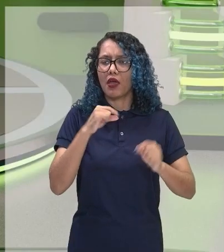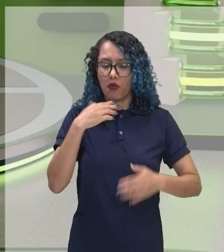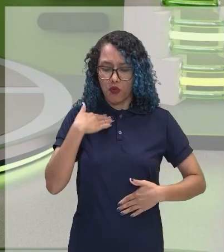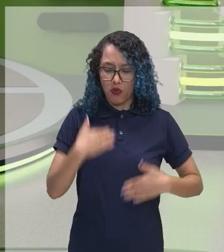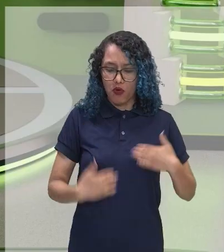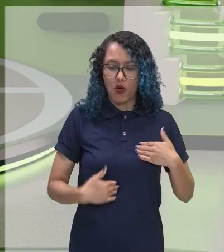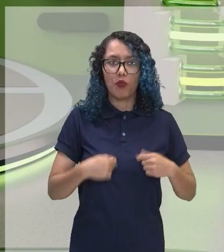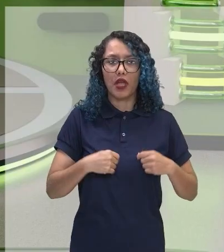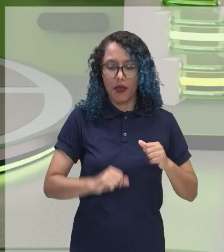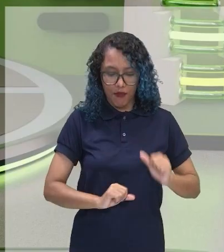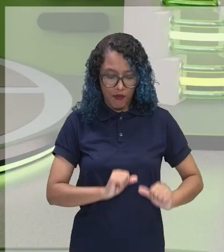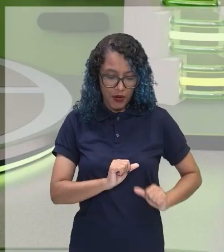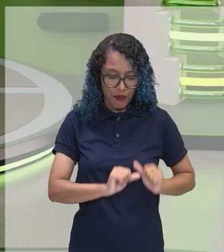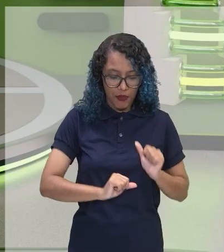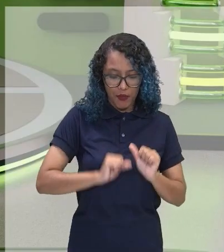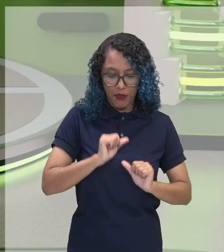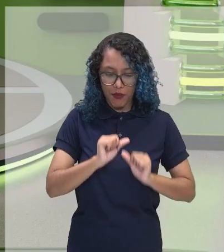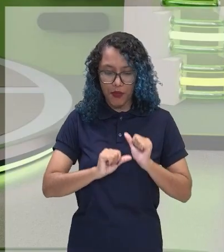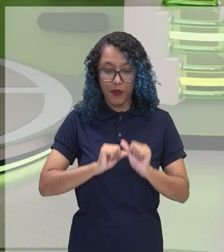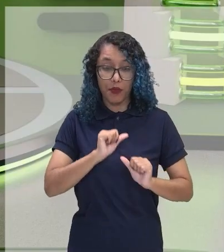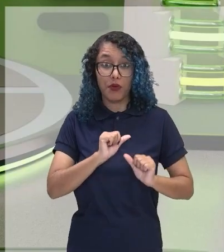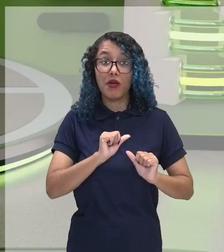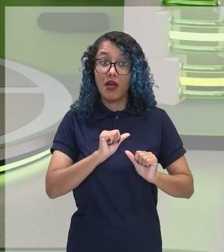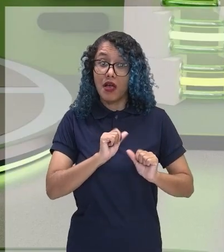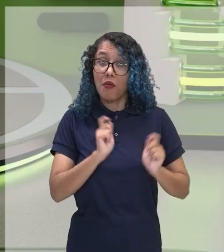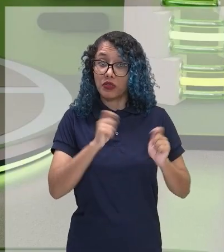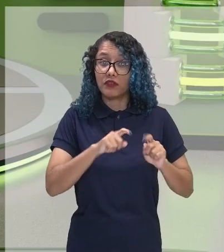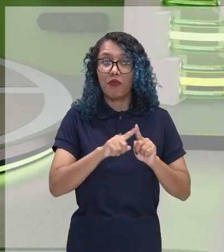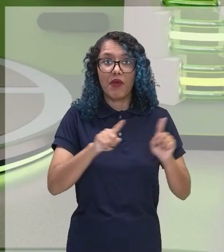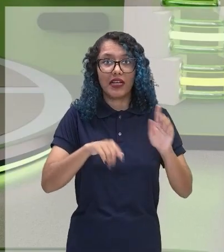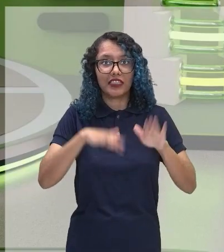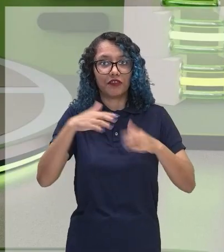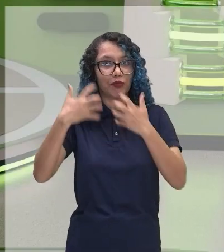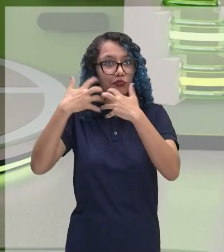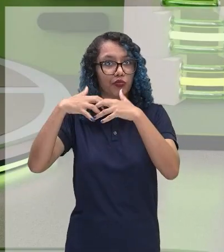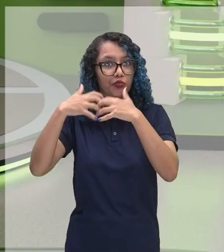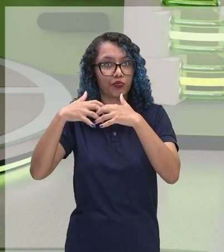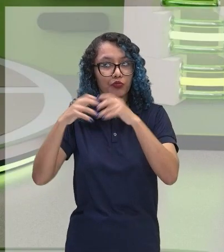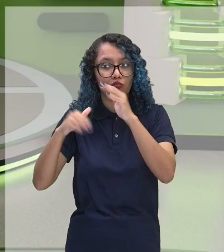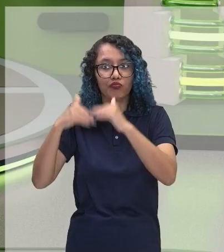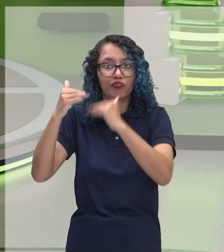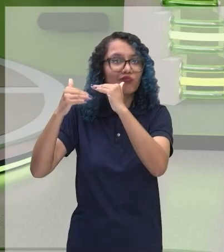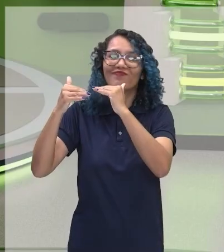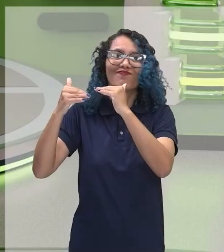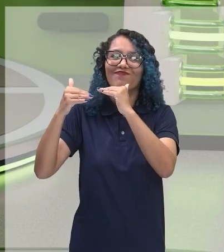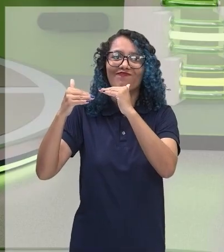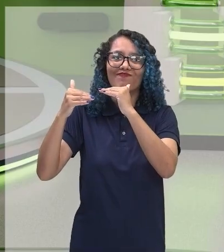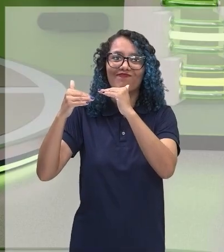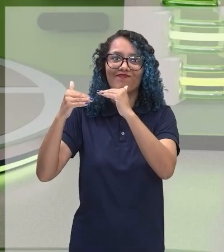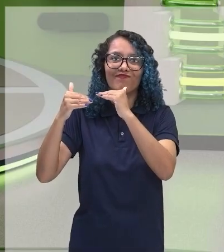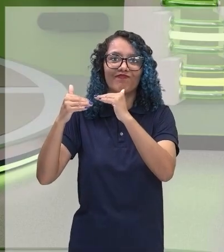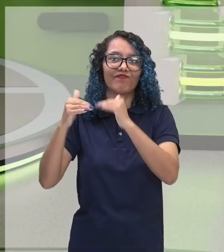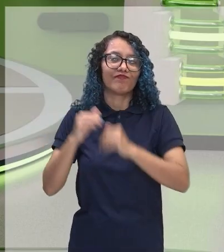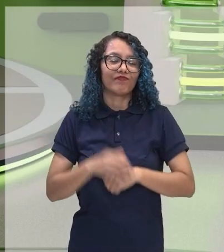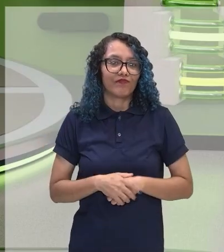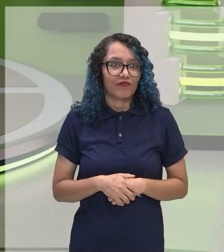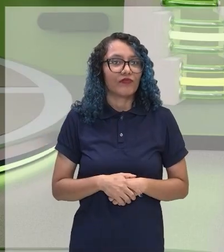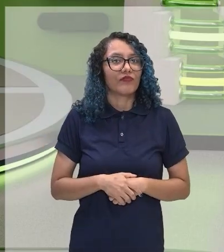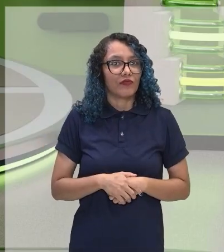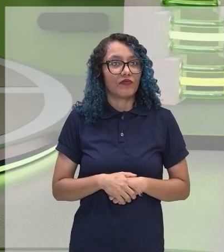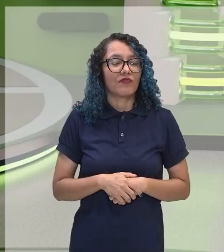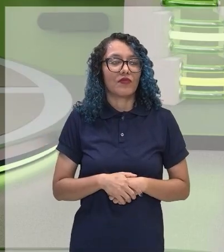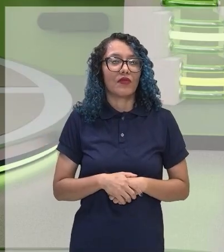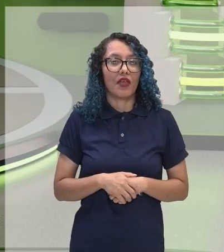se modificando, mas a mentalidade dela muitas vezes não acompanha essa modificação. Afinal de contas, né, essa puberdade